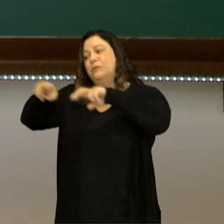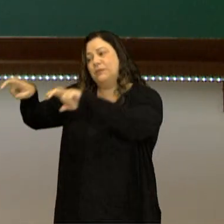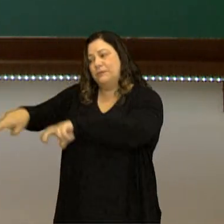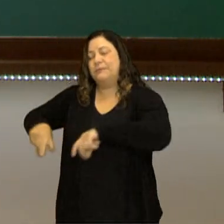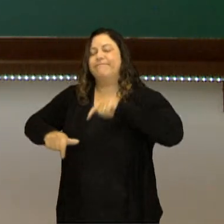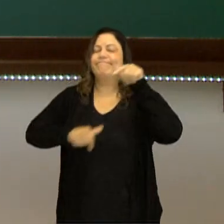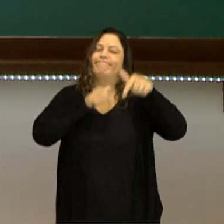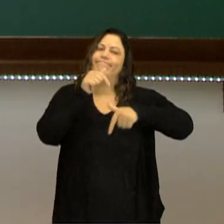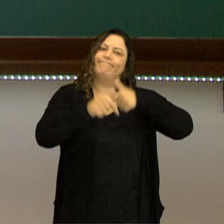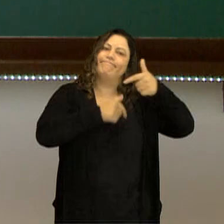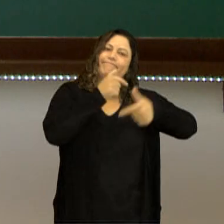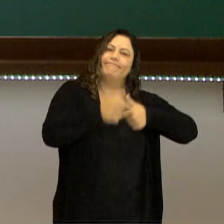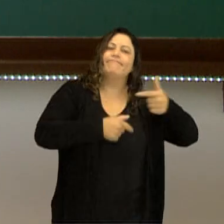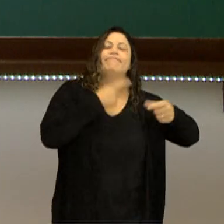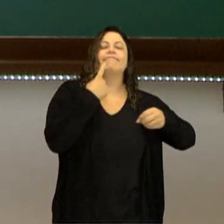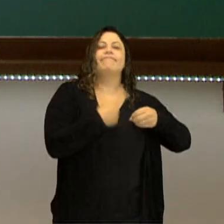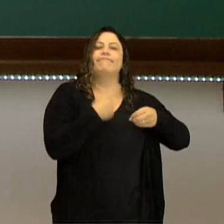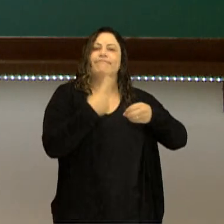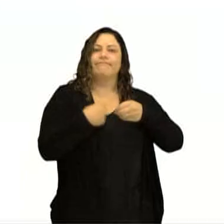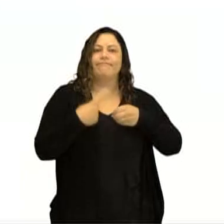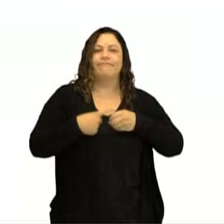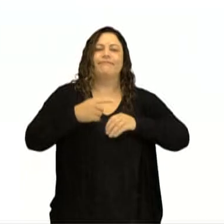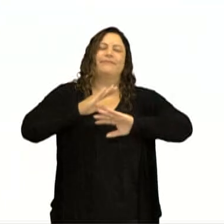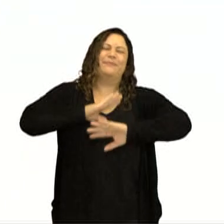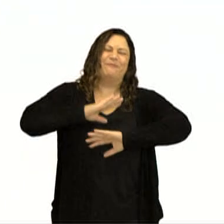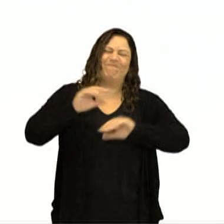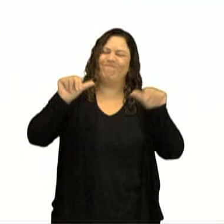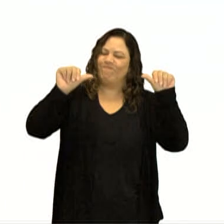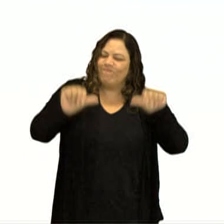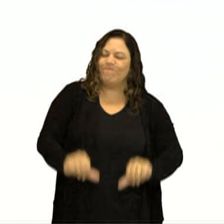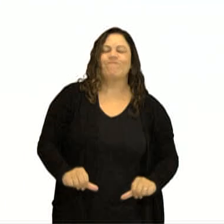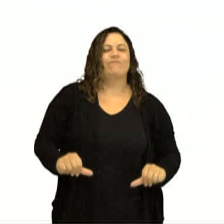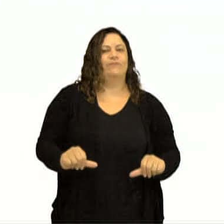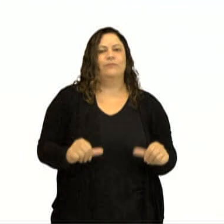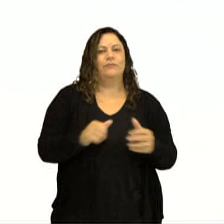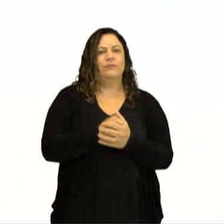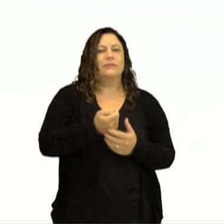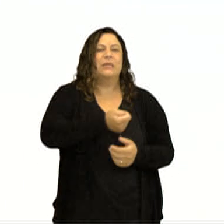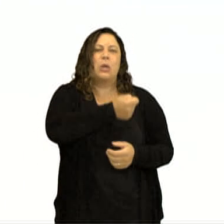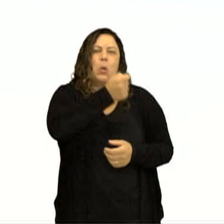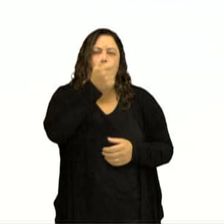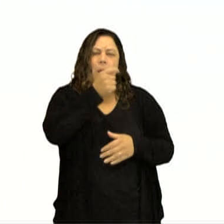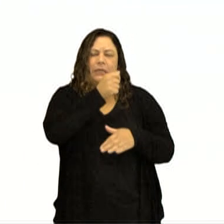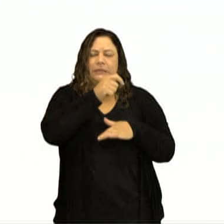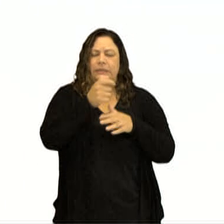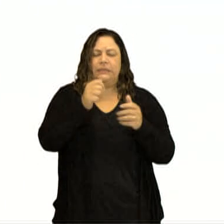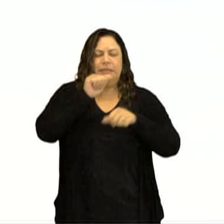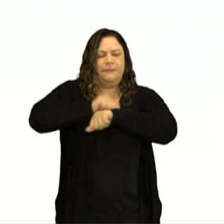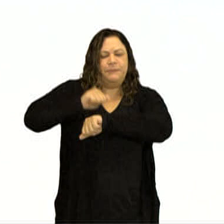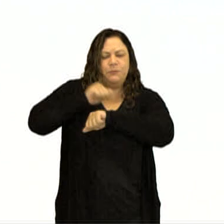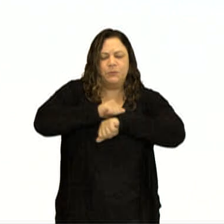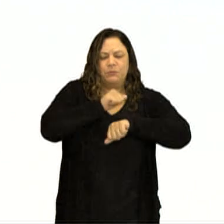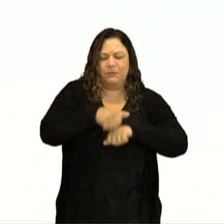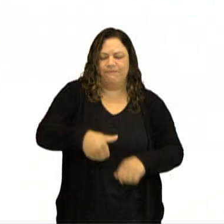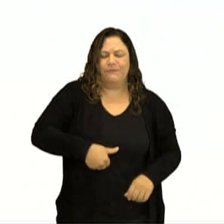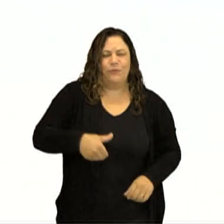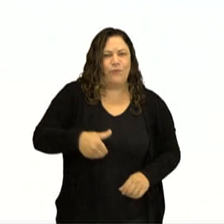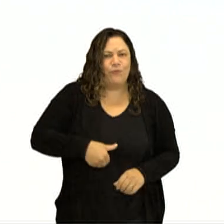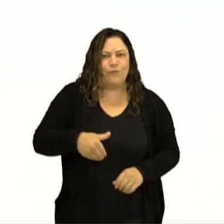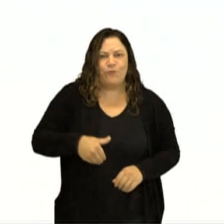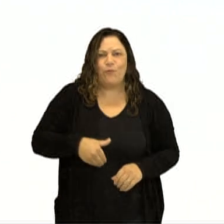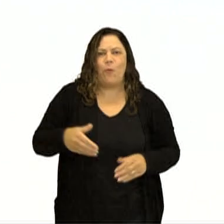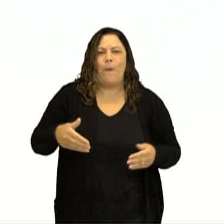das cidades, eles viviam em condições degradantes, quase subhumanas, de fome e